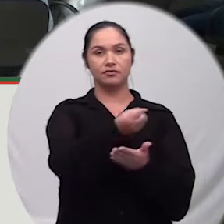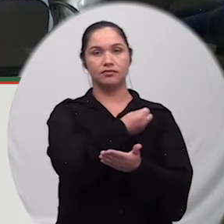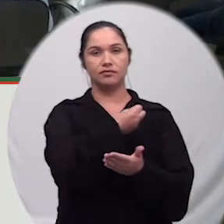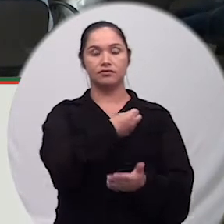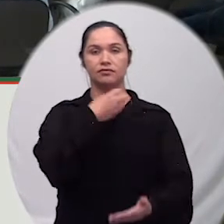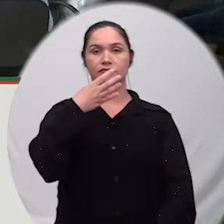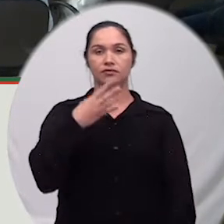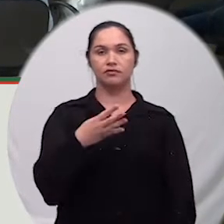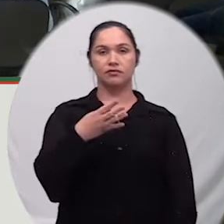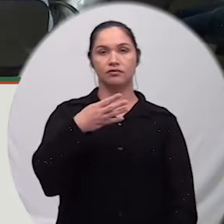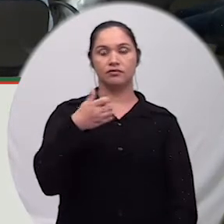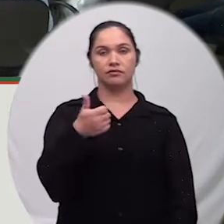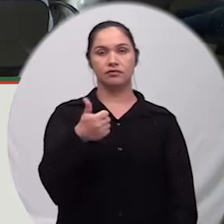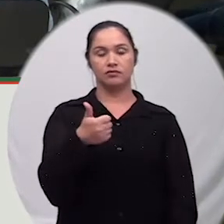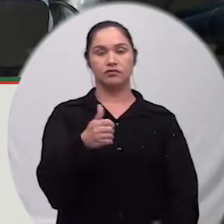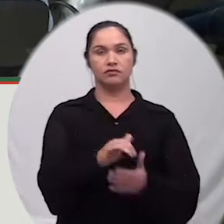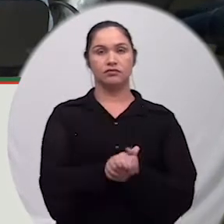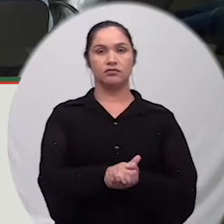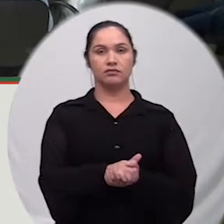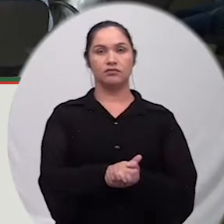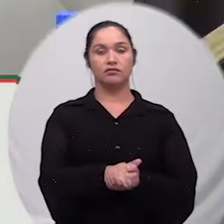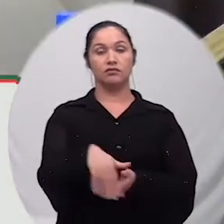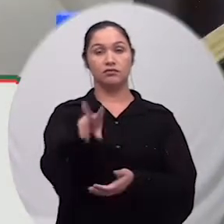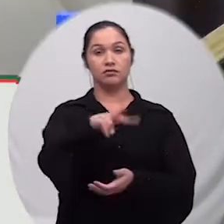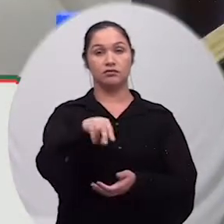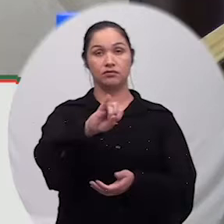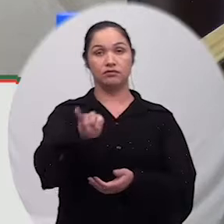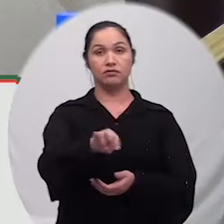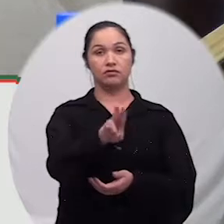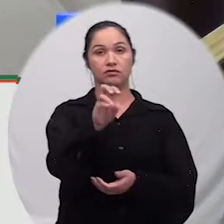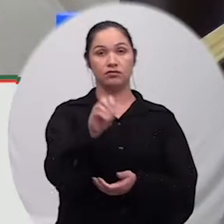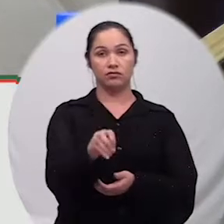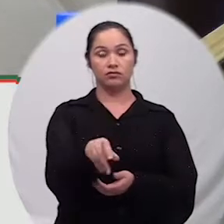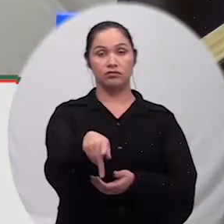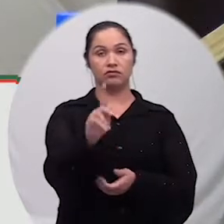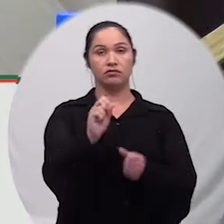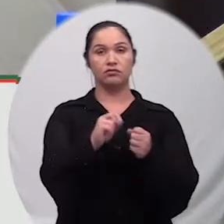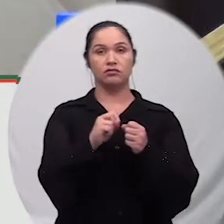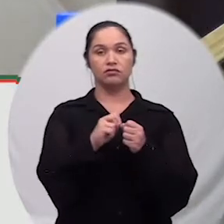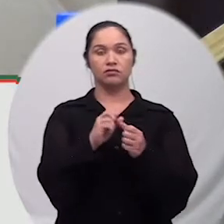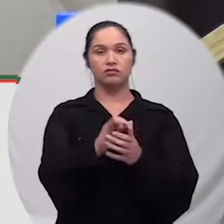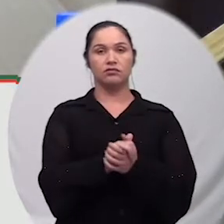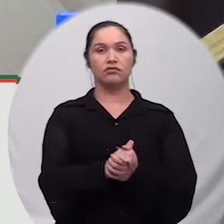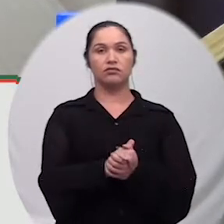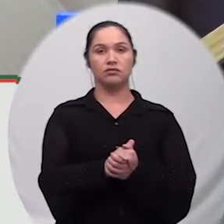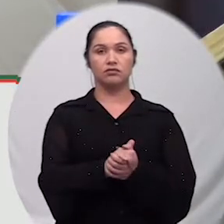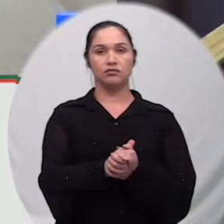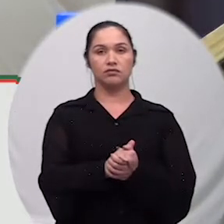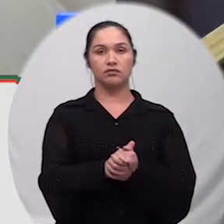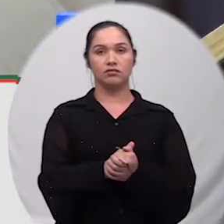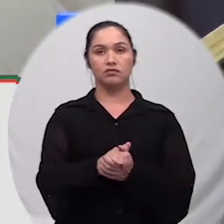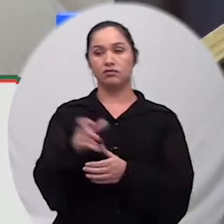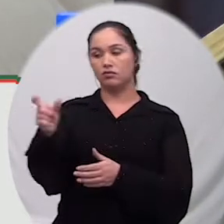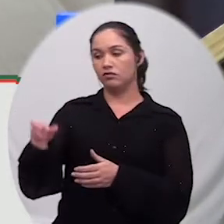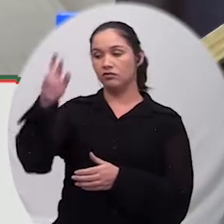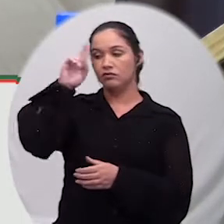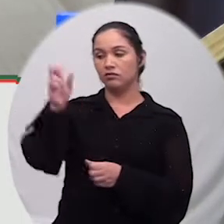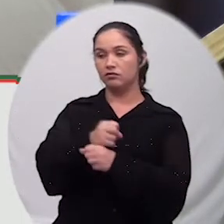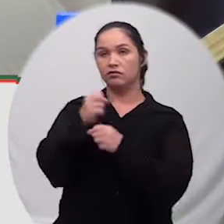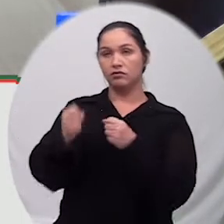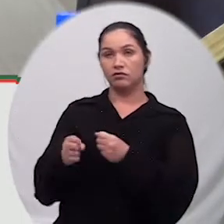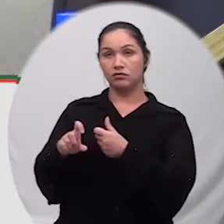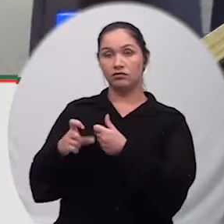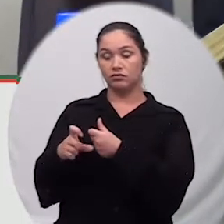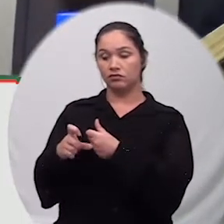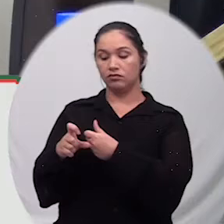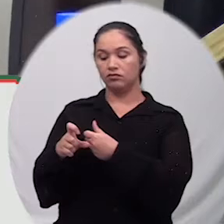número 411/18. Autoria, vereador Júlio Kaminski. Vereador Júlio Kaminski. Assunto: envio de expediente ao chefe do Poder